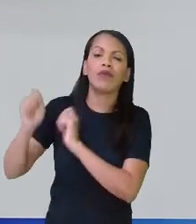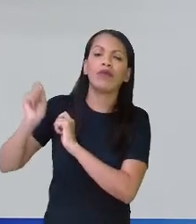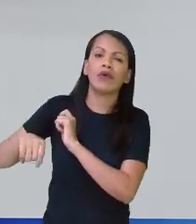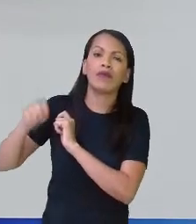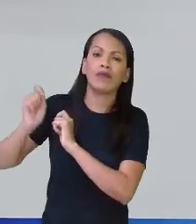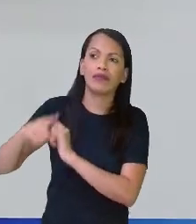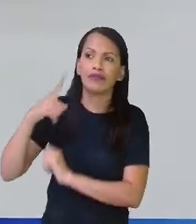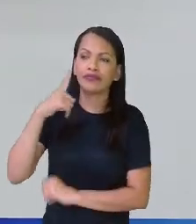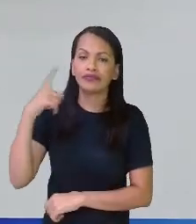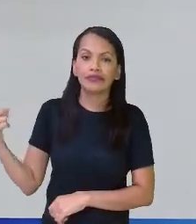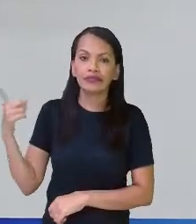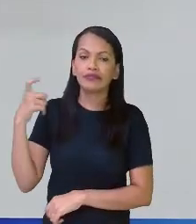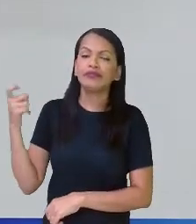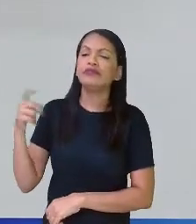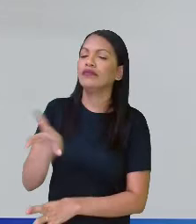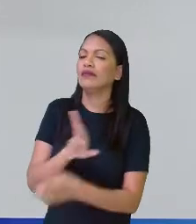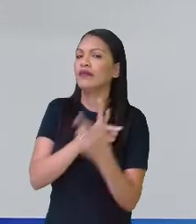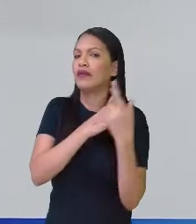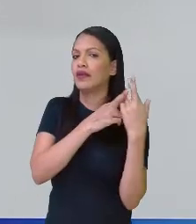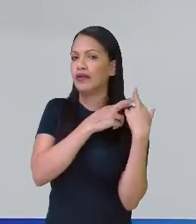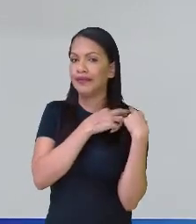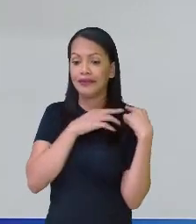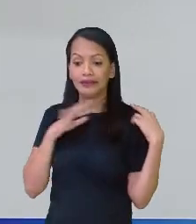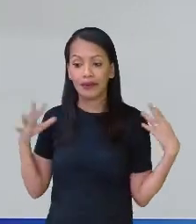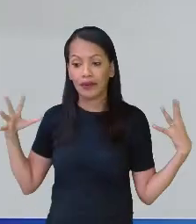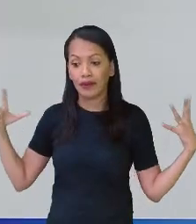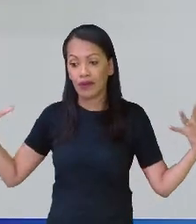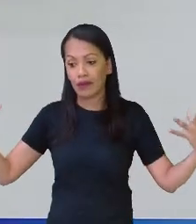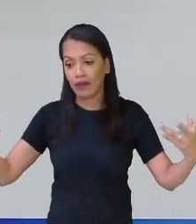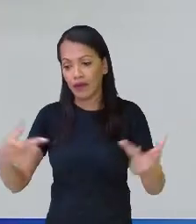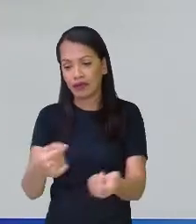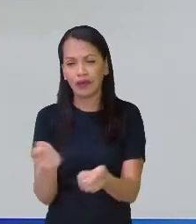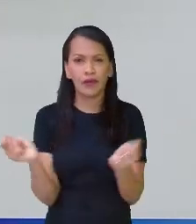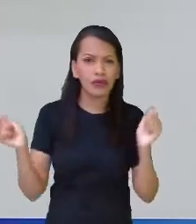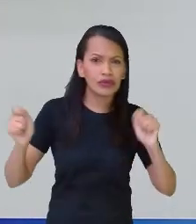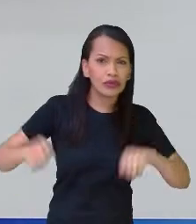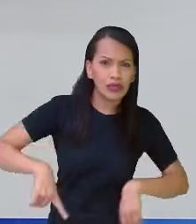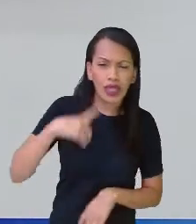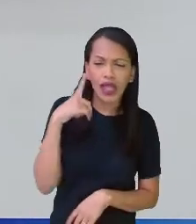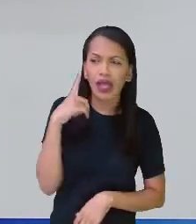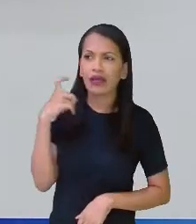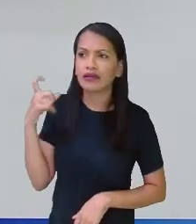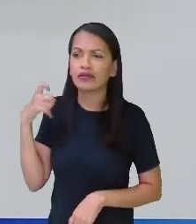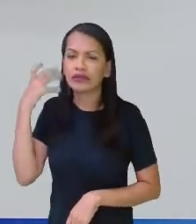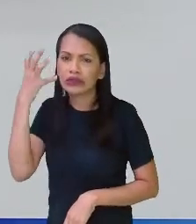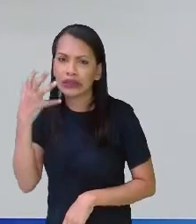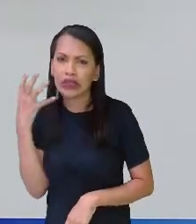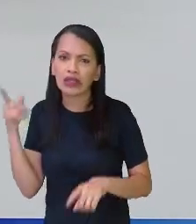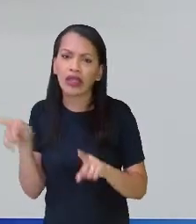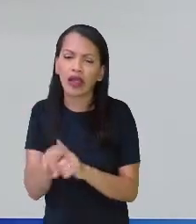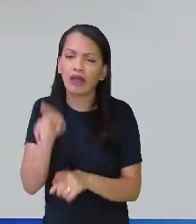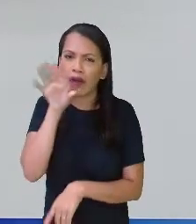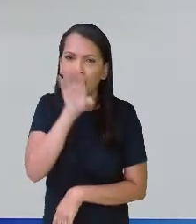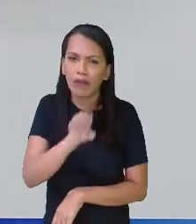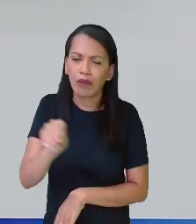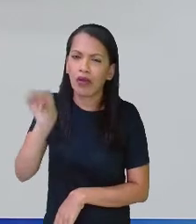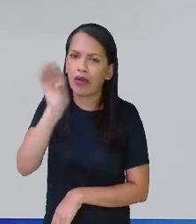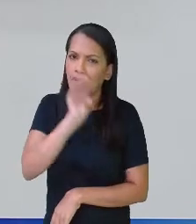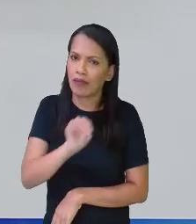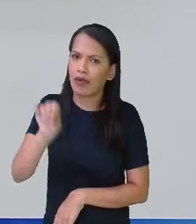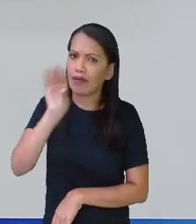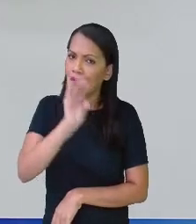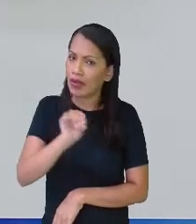som, abrangendo todas as formas sonoras e de música, efeitos sonoros e falas, e recorrendo